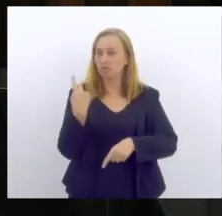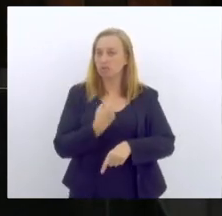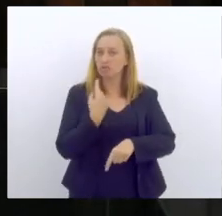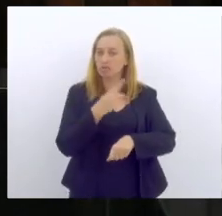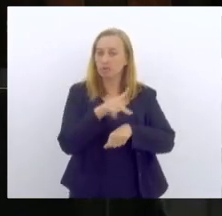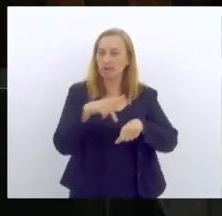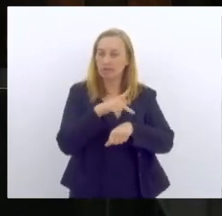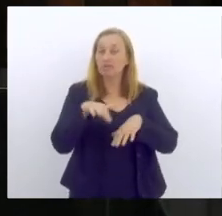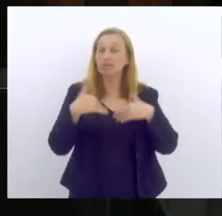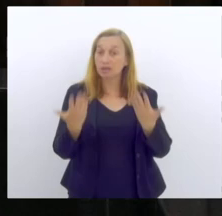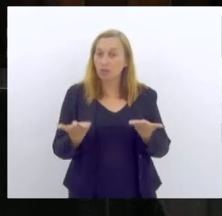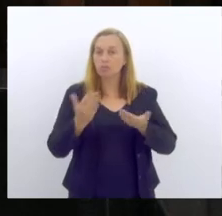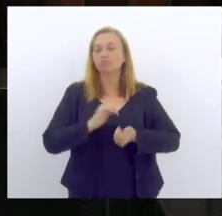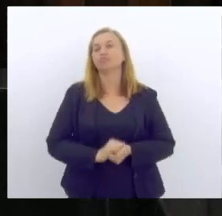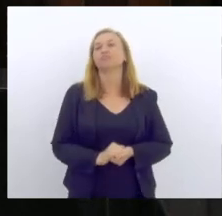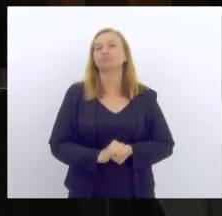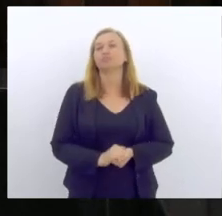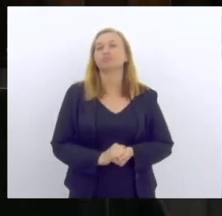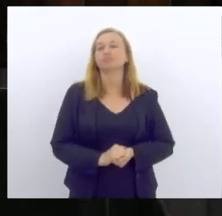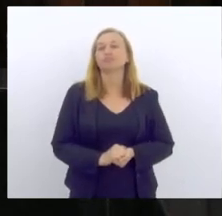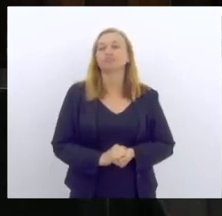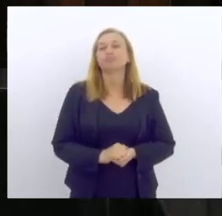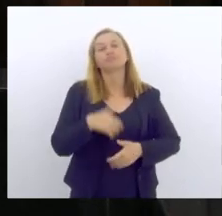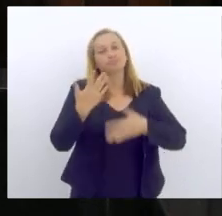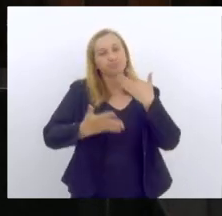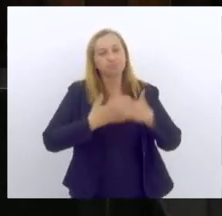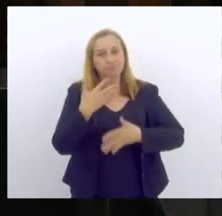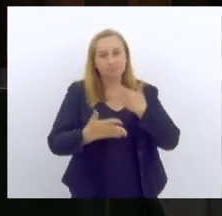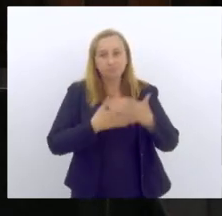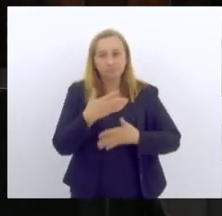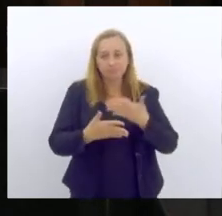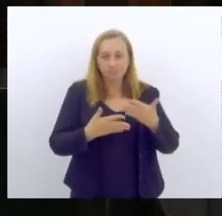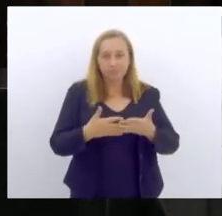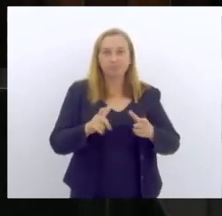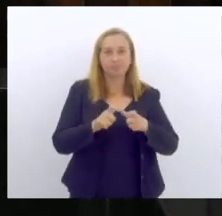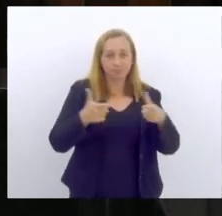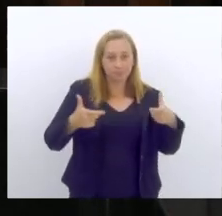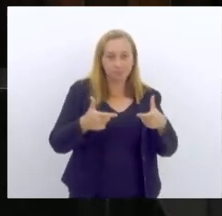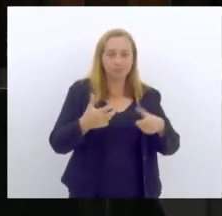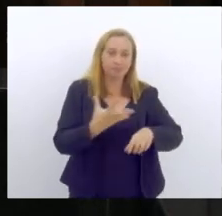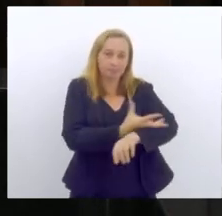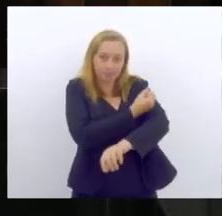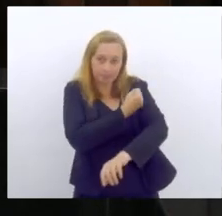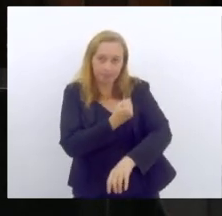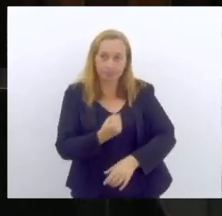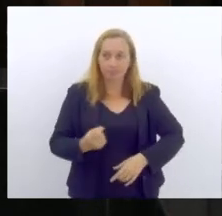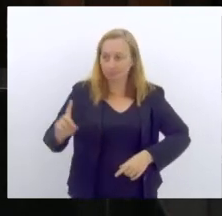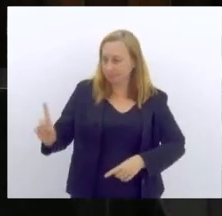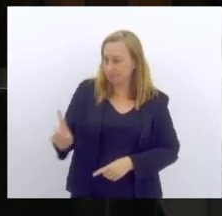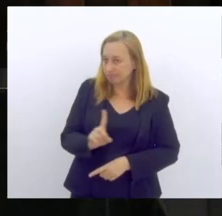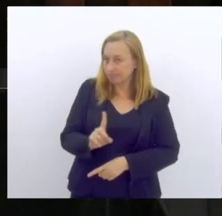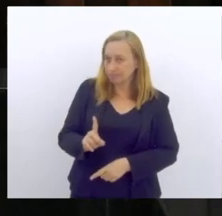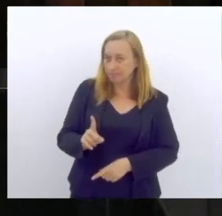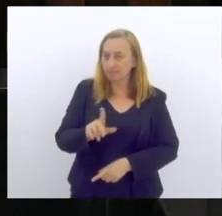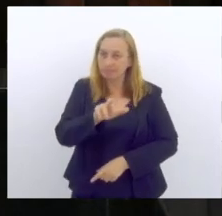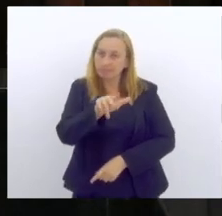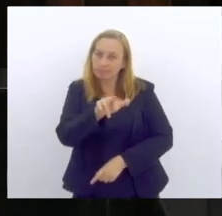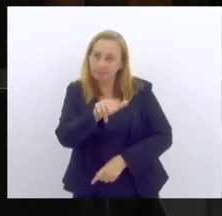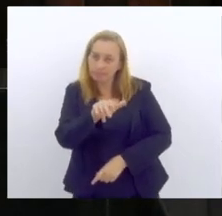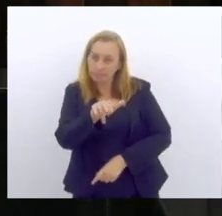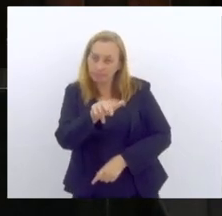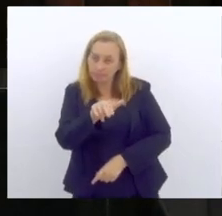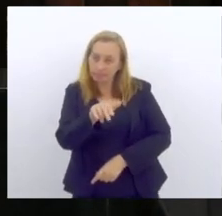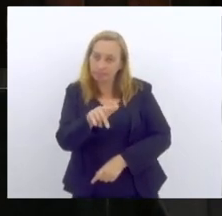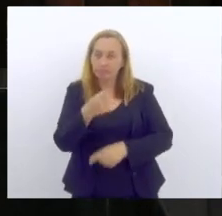então é para nós uma alegria muito grande é uma emoção né ver aqui Minhas irmãs Chorando se emocionando